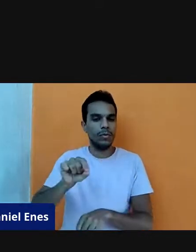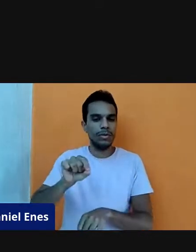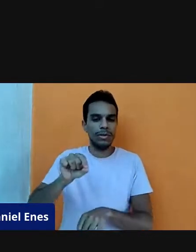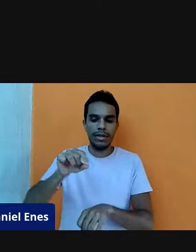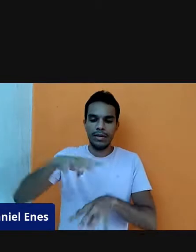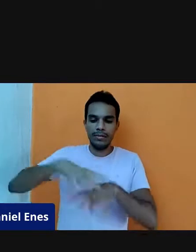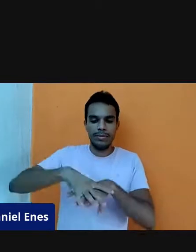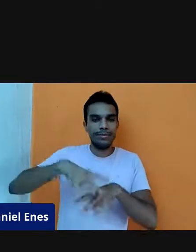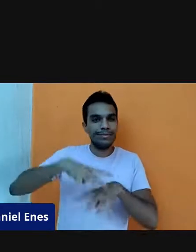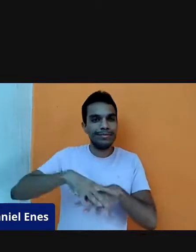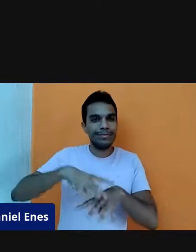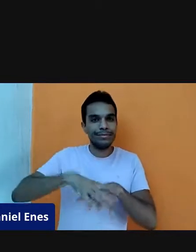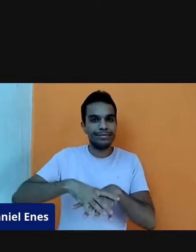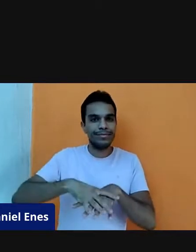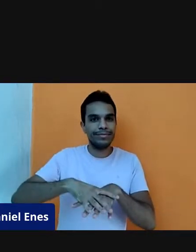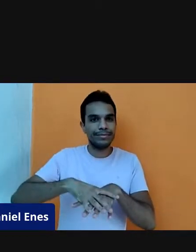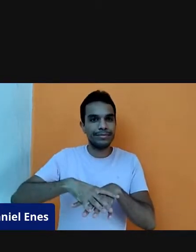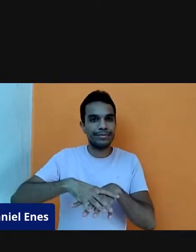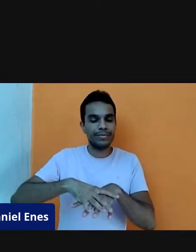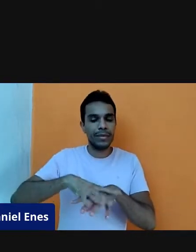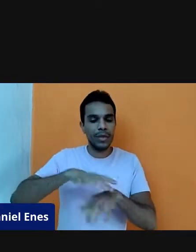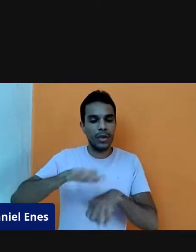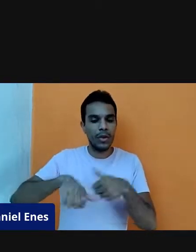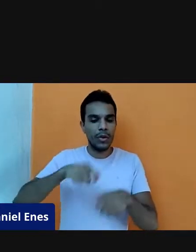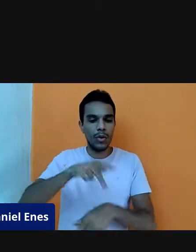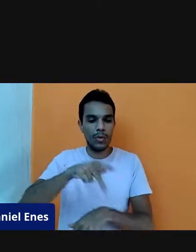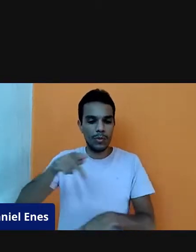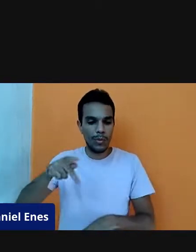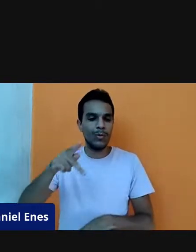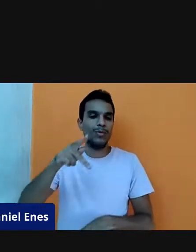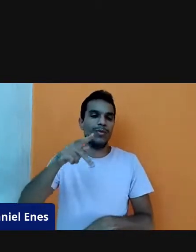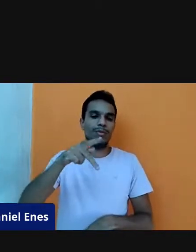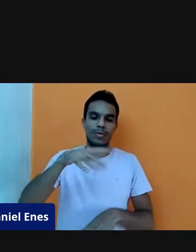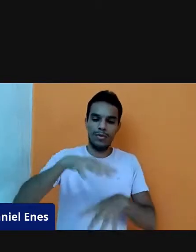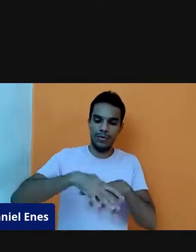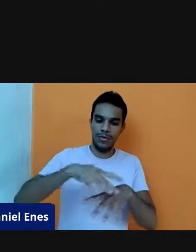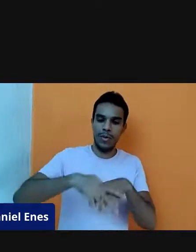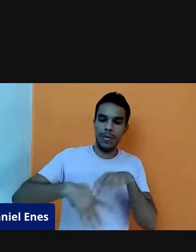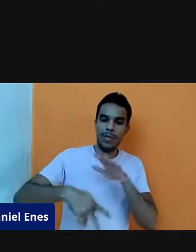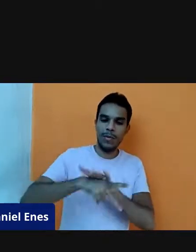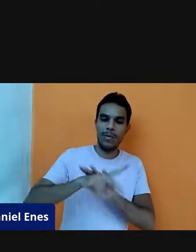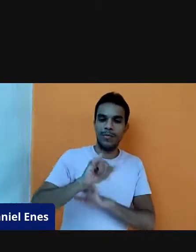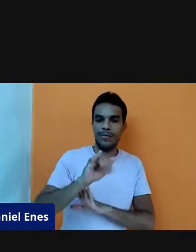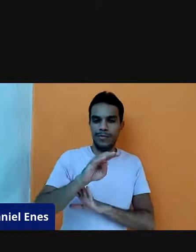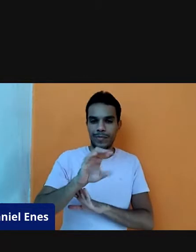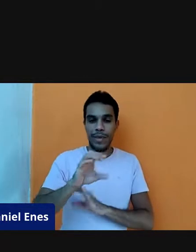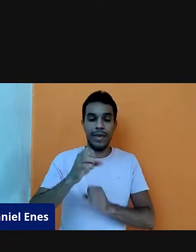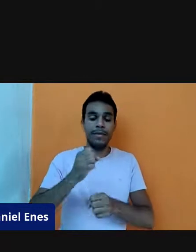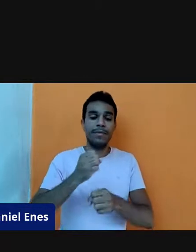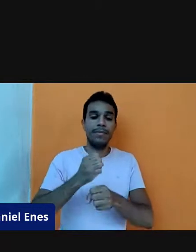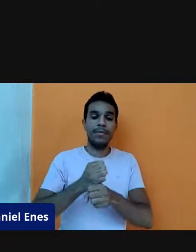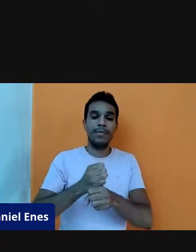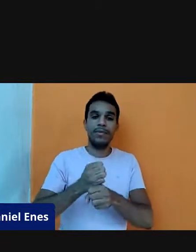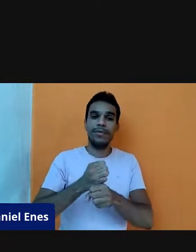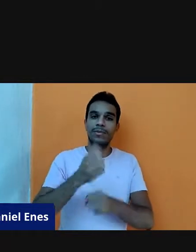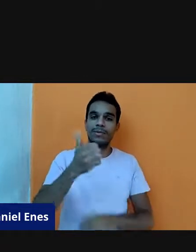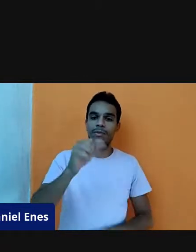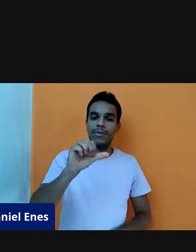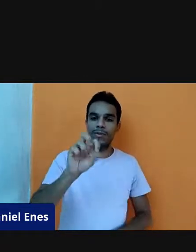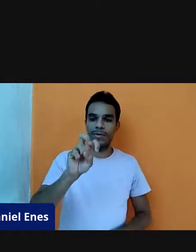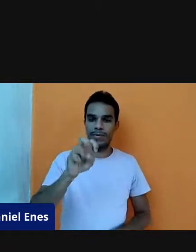e se tornou professor de matemática do instituto em 1952. E,